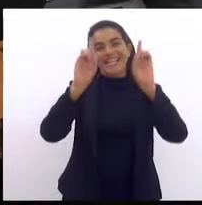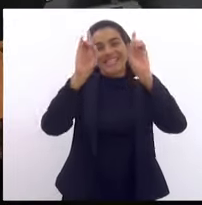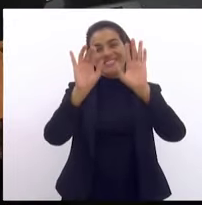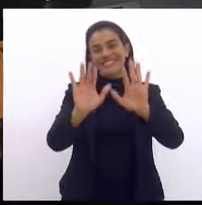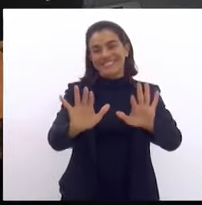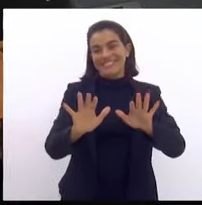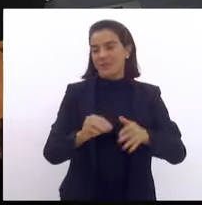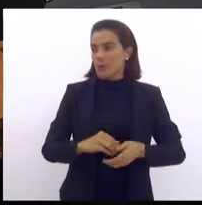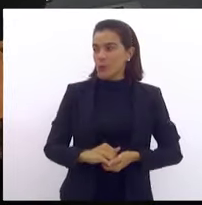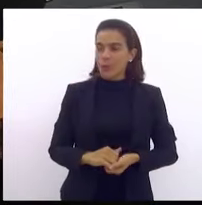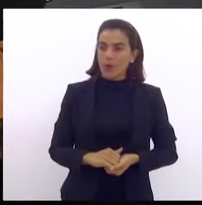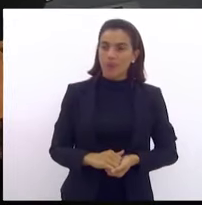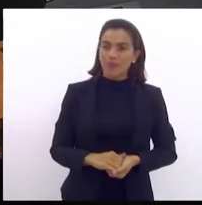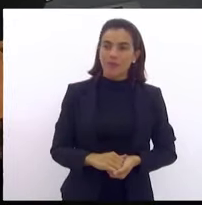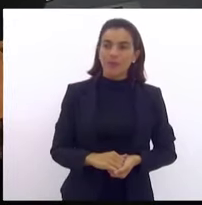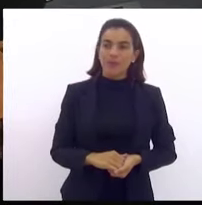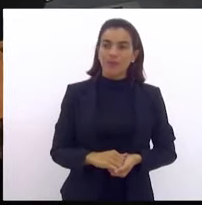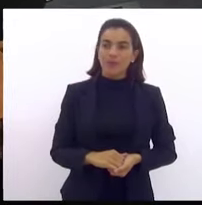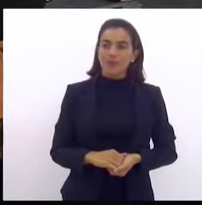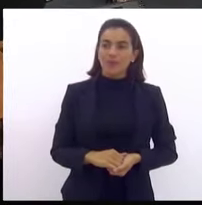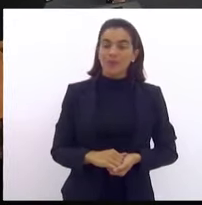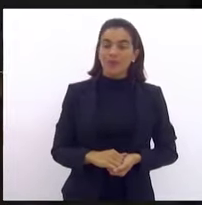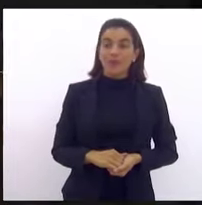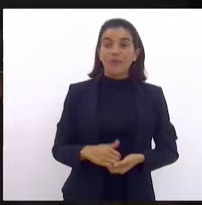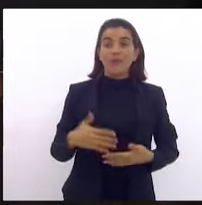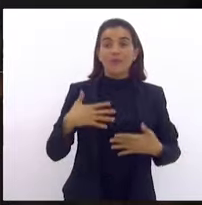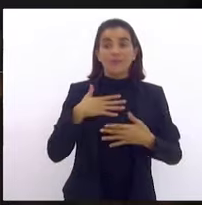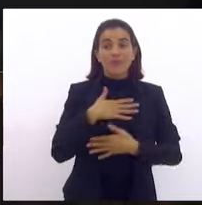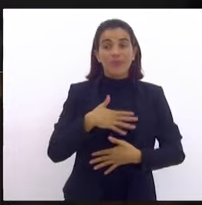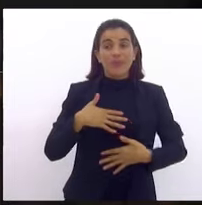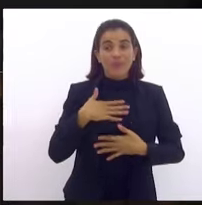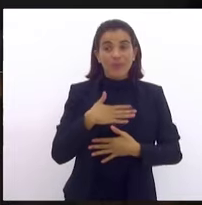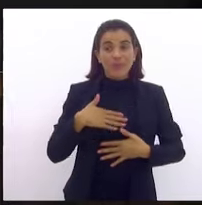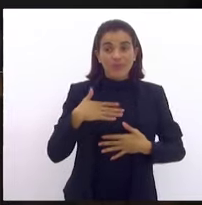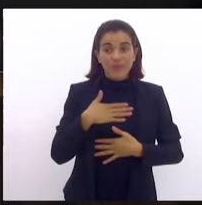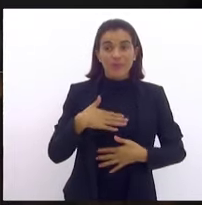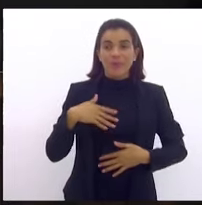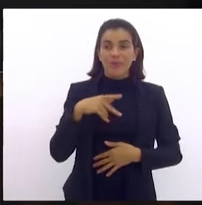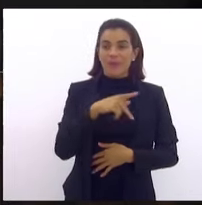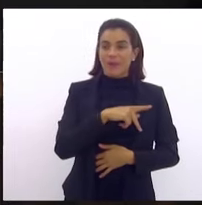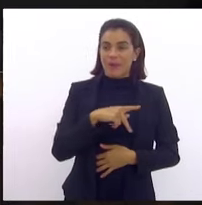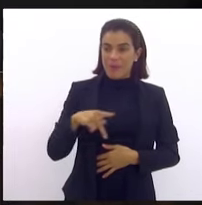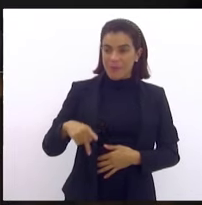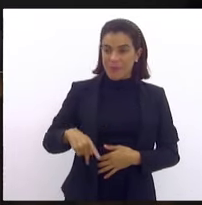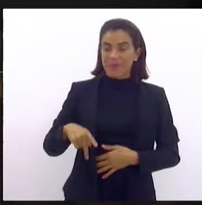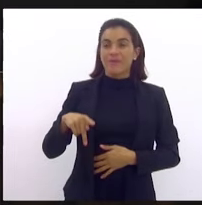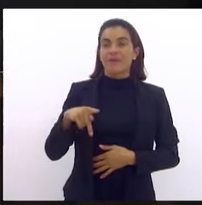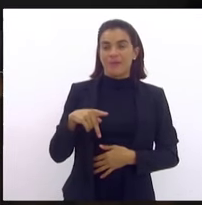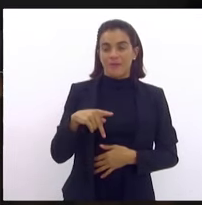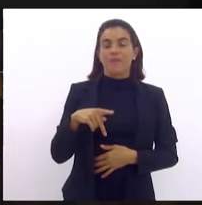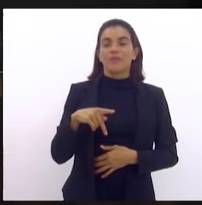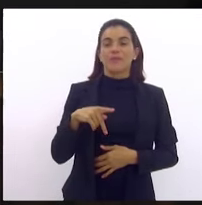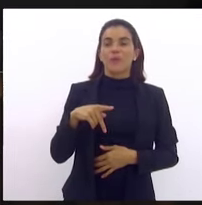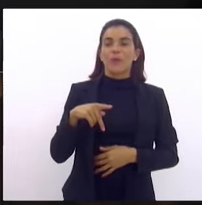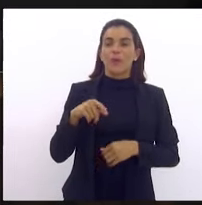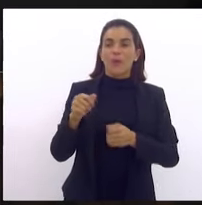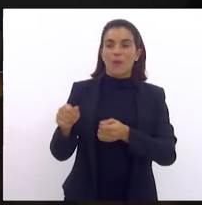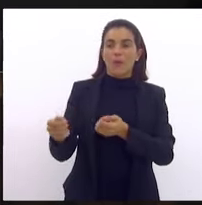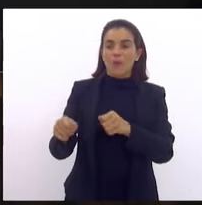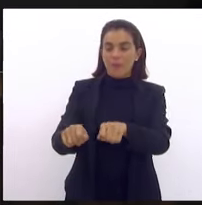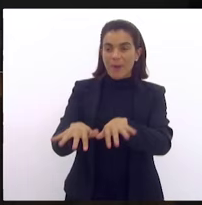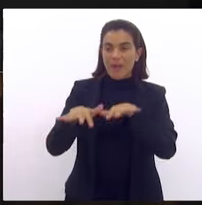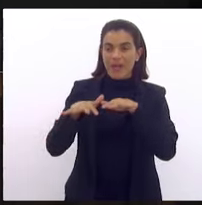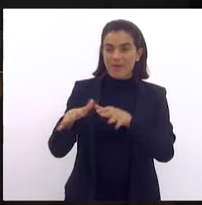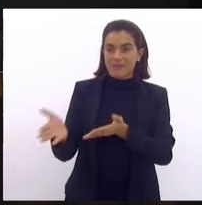vocês. Obrigado, deputada Carla. Eu gostaria de convidar o presidente do Parlamento Juvenil, David Andrew, que faça